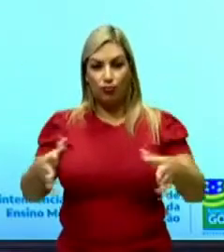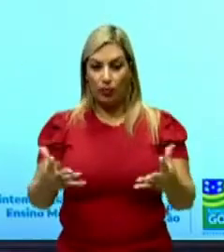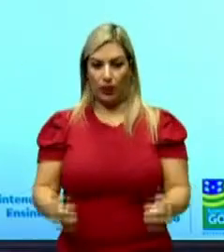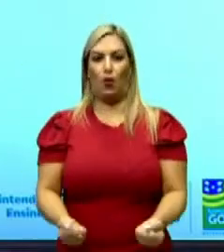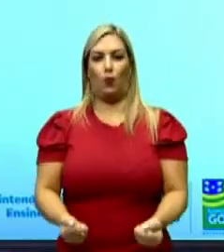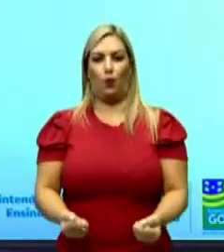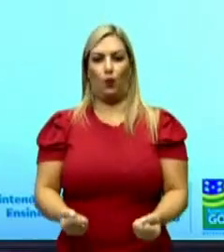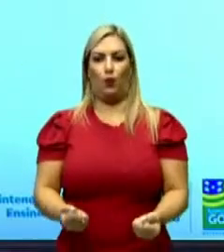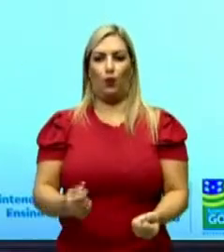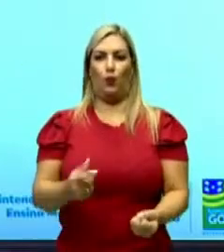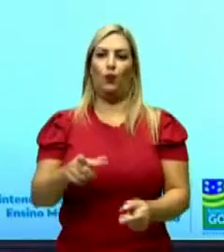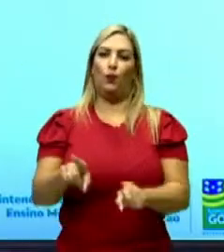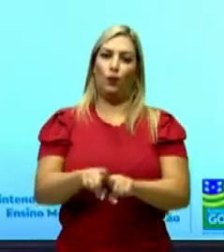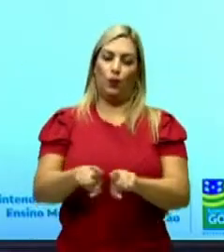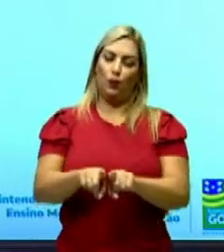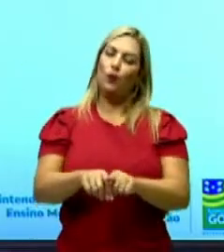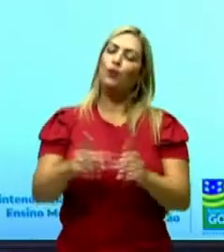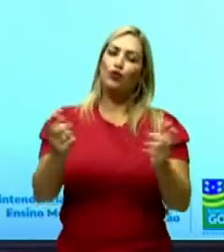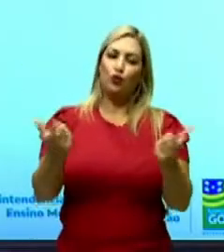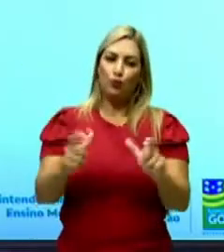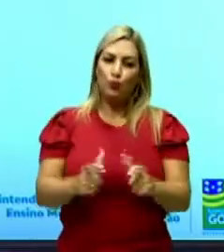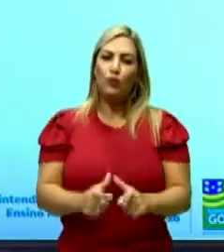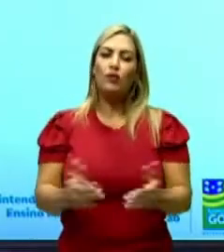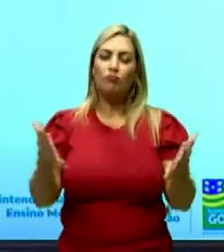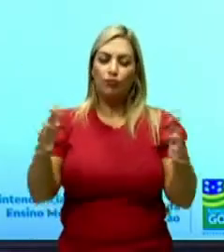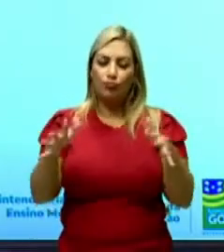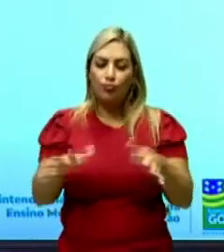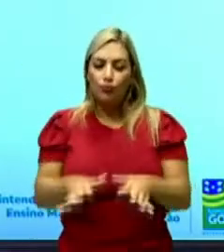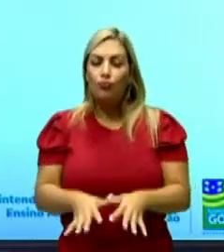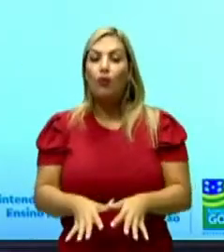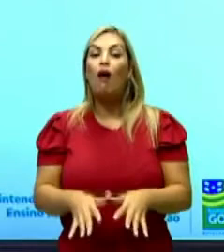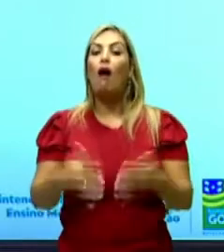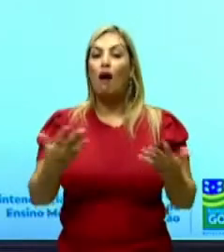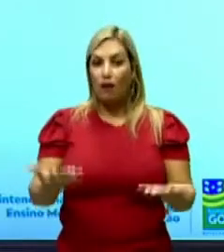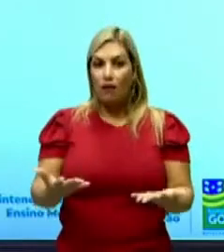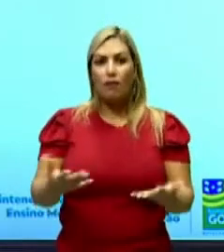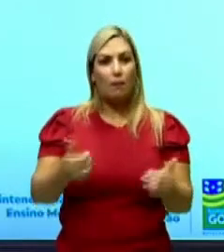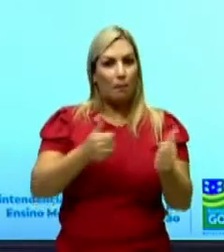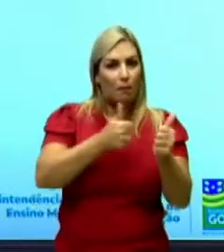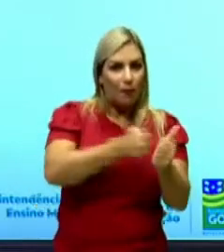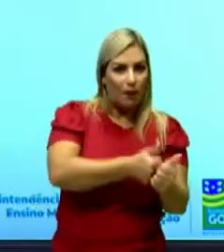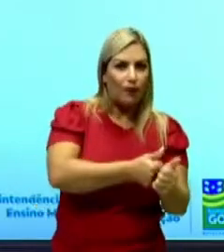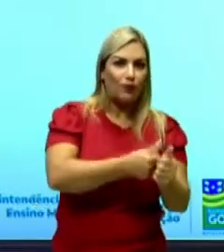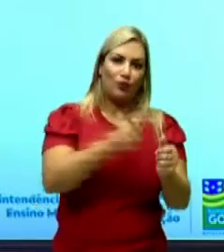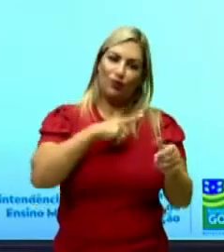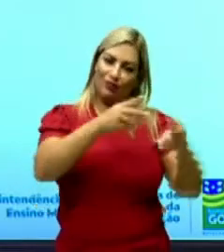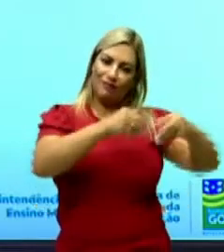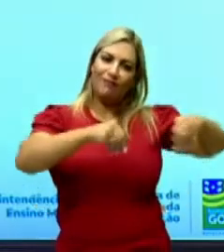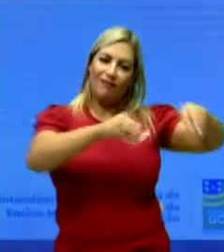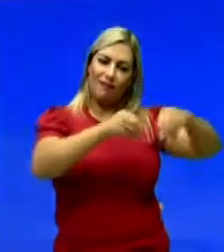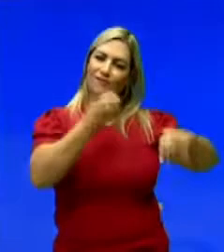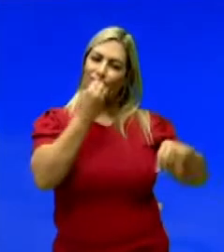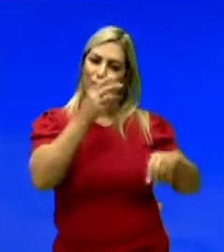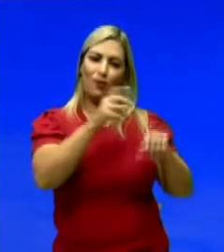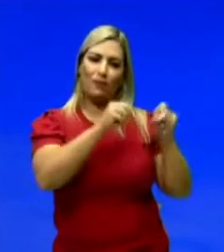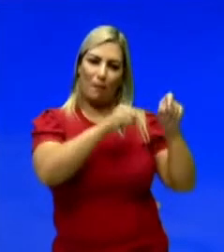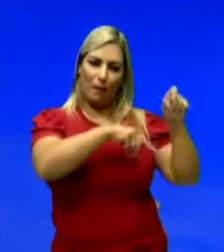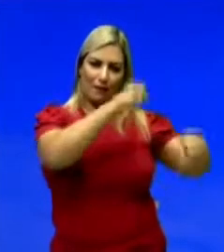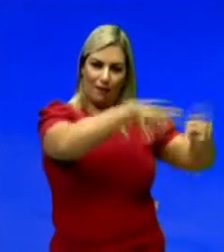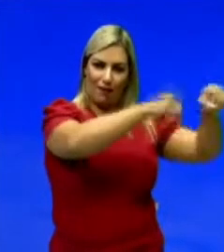seco não era um rio seco ele diminuia e ao diminuir próximo a ele formava um terras férteis